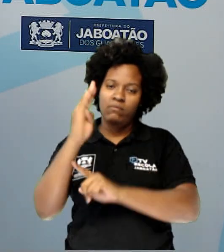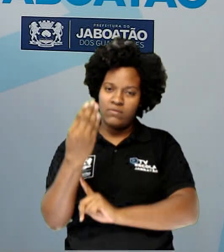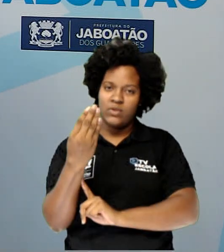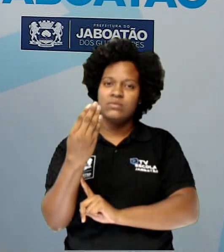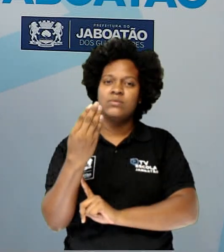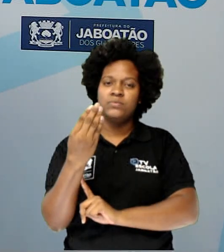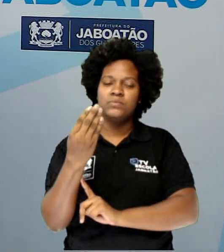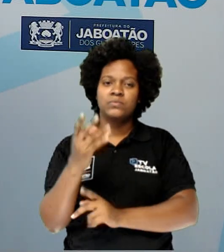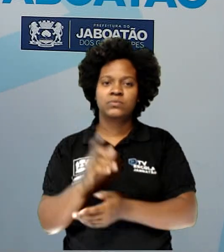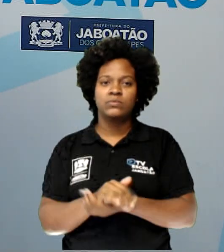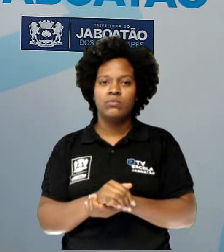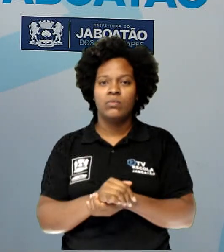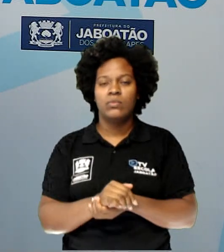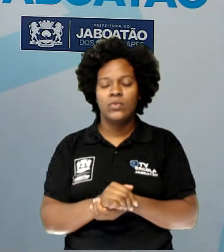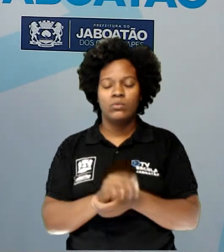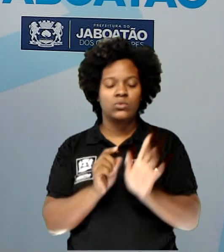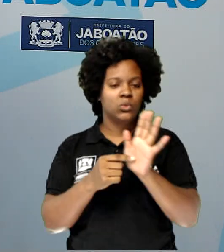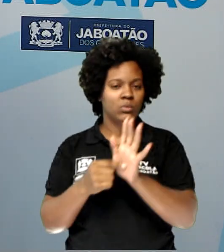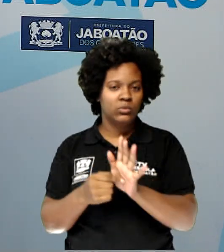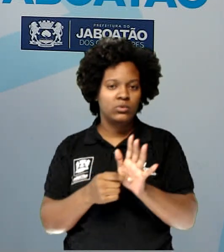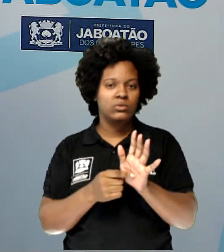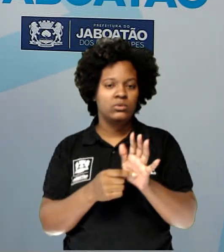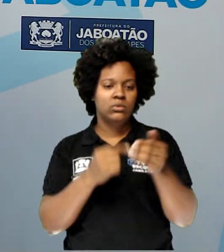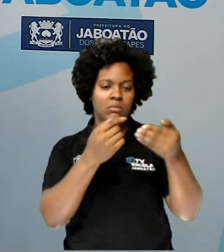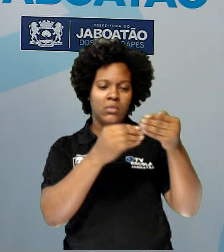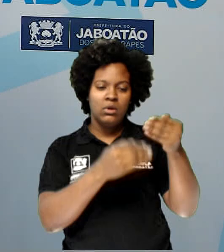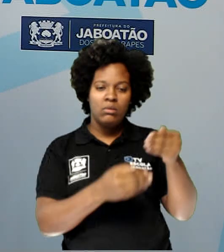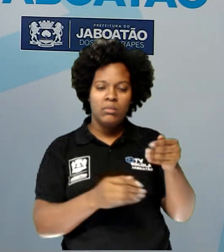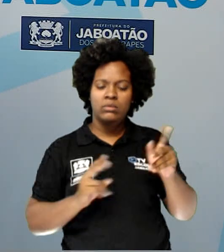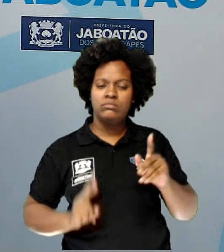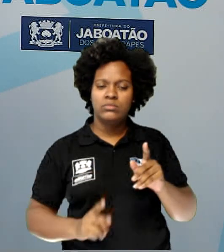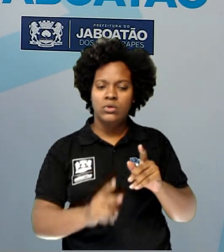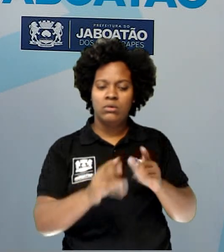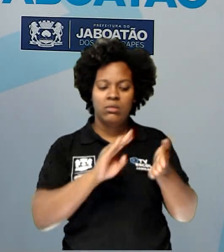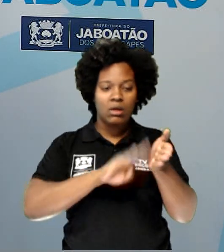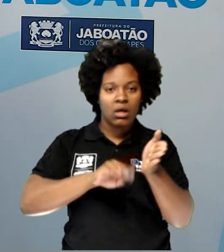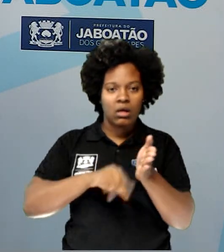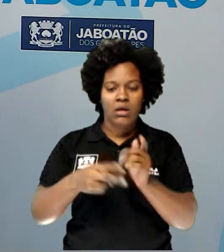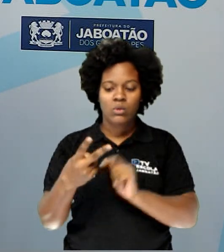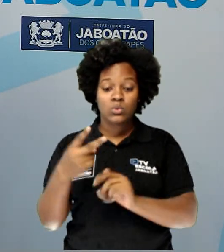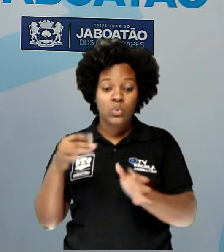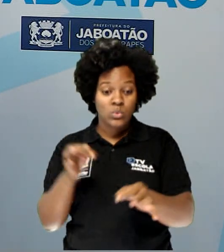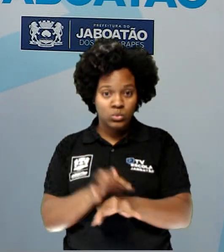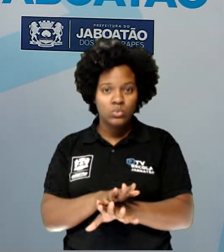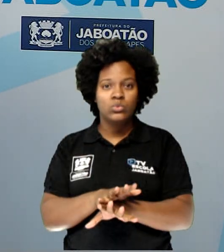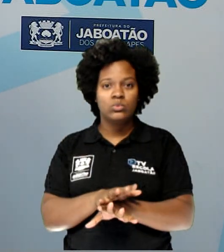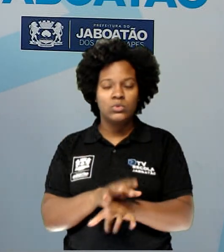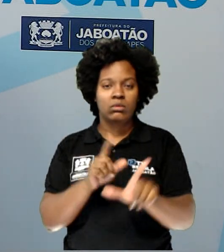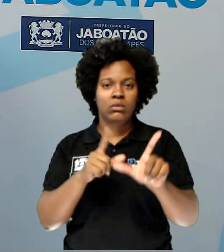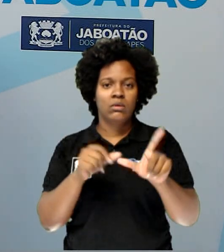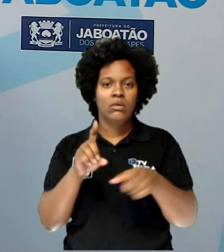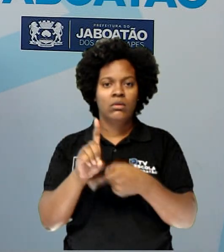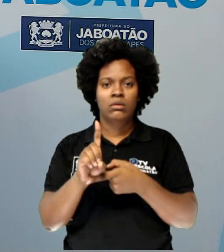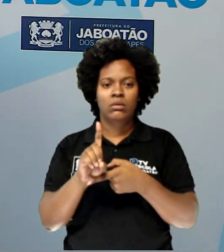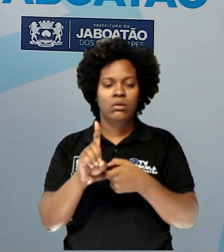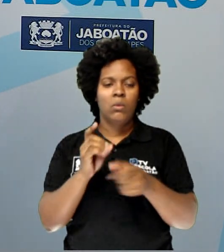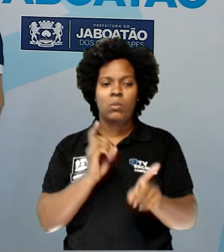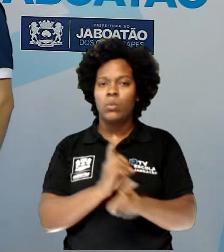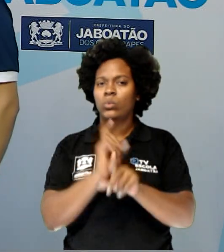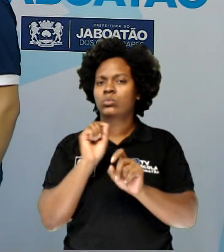só confirmando o gabarito no item A, vamos seguir adiante só para a gente eliminar os dois últimos. No item D, eu encontro o